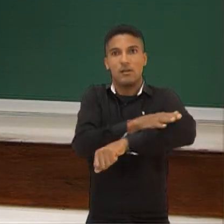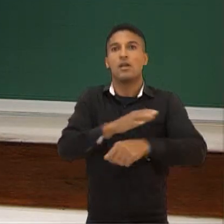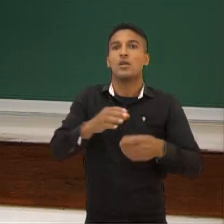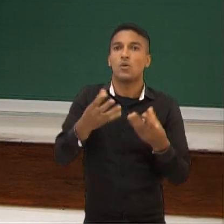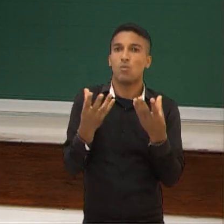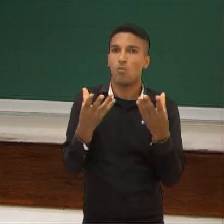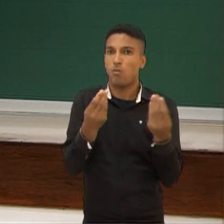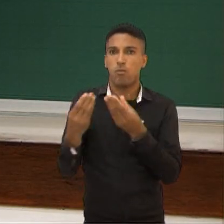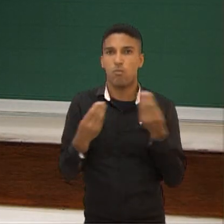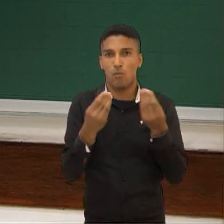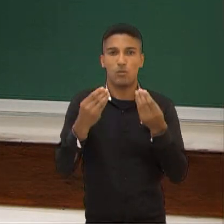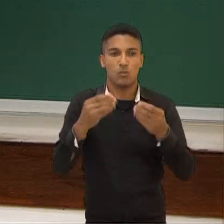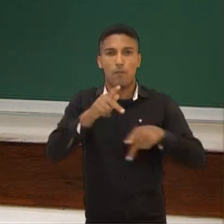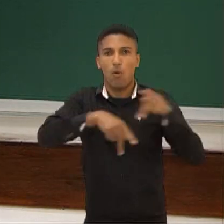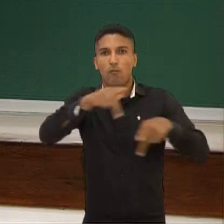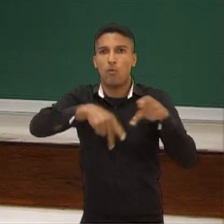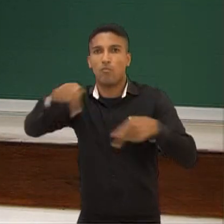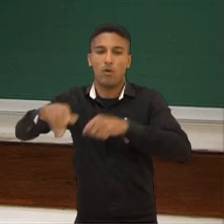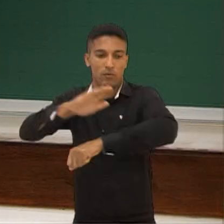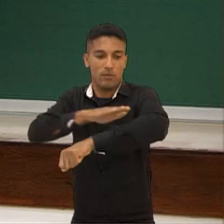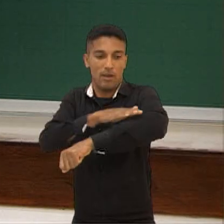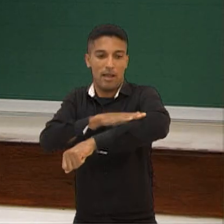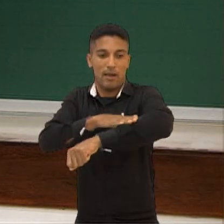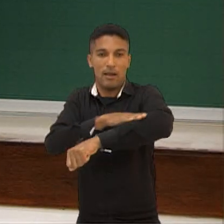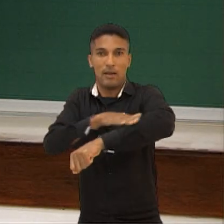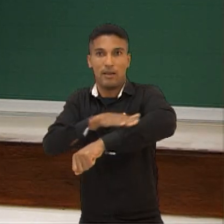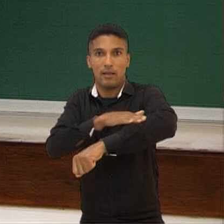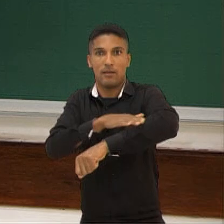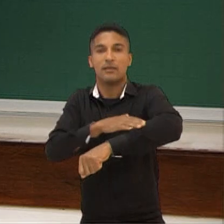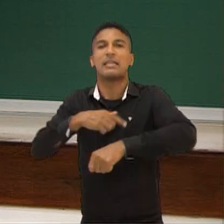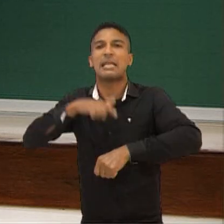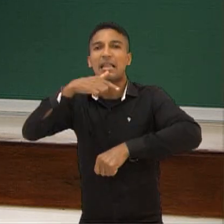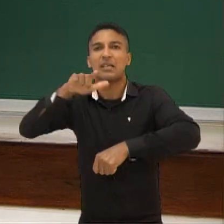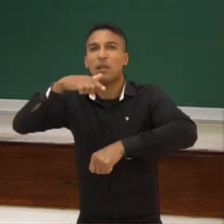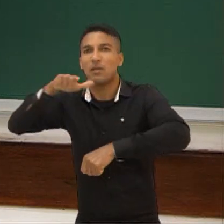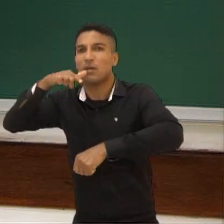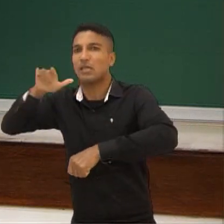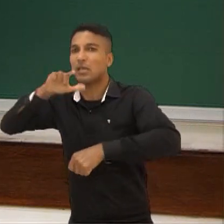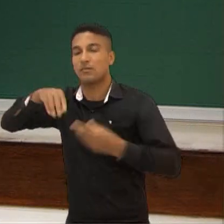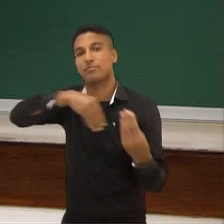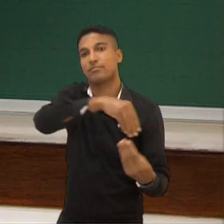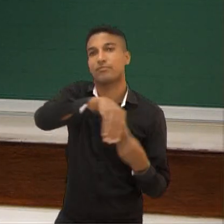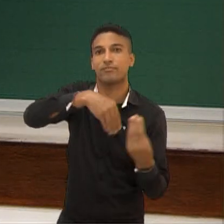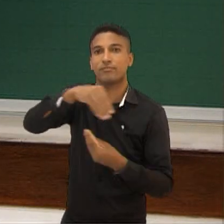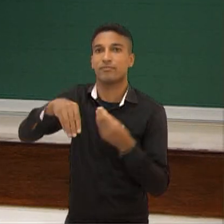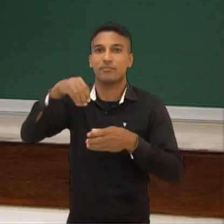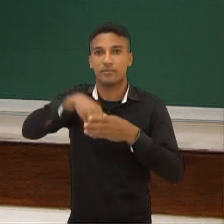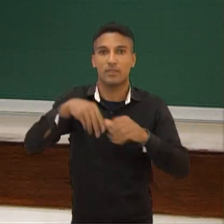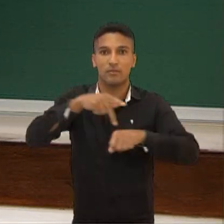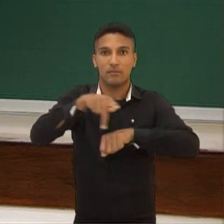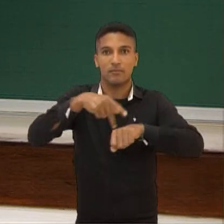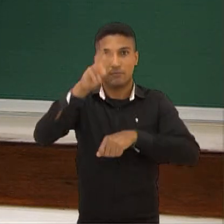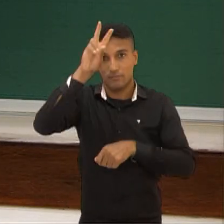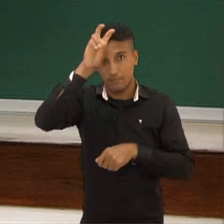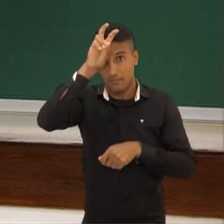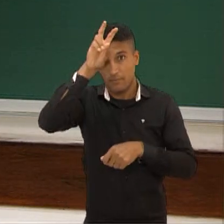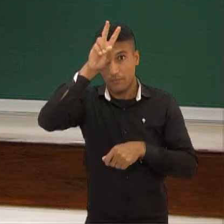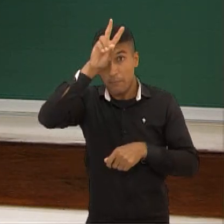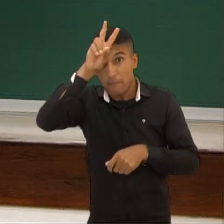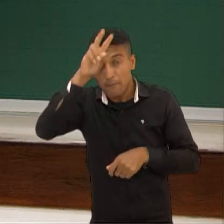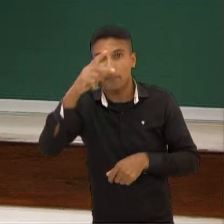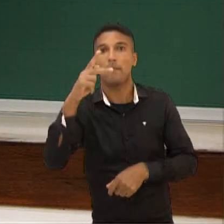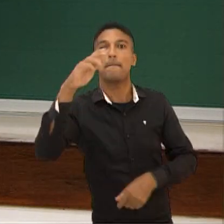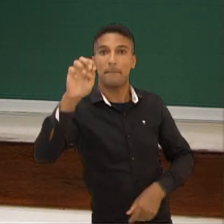toda a origem que ele possui e por todas as línguas faladas nesse país, né? O que nós vimos então? Vimos um pouquinho de